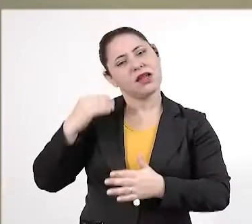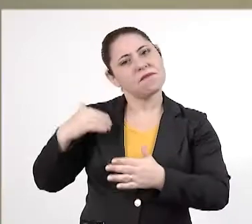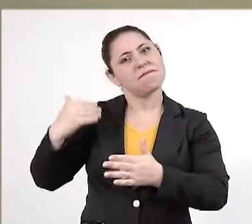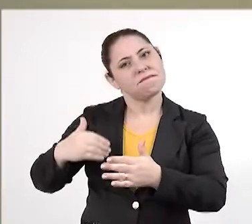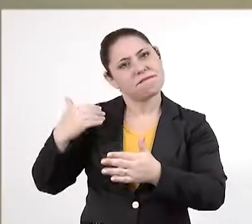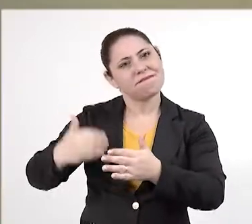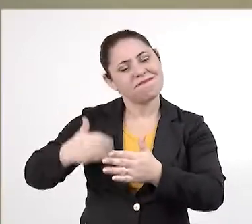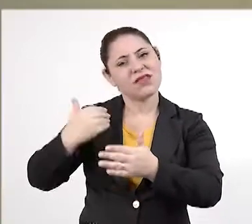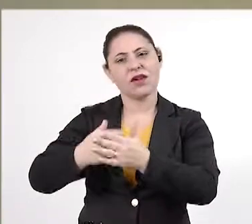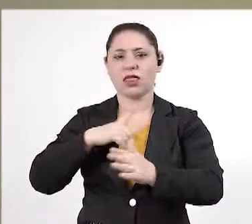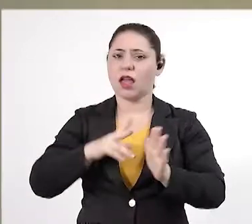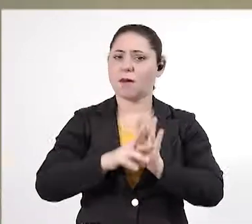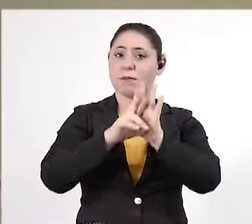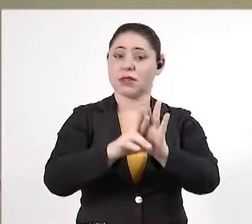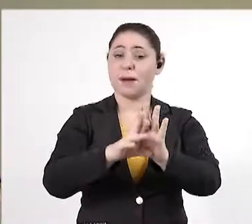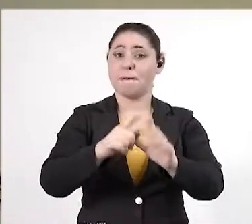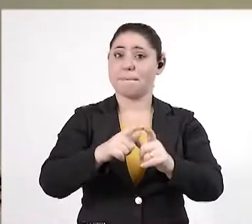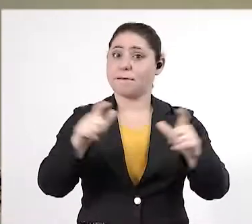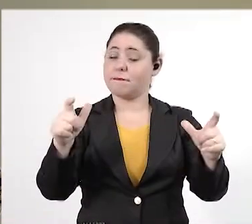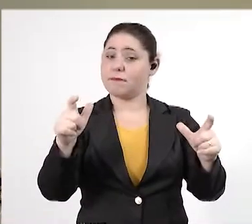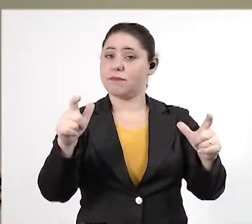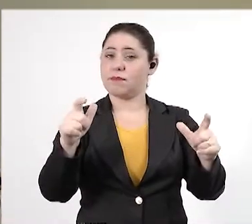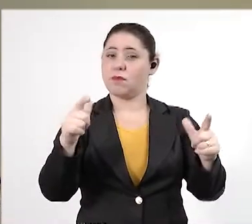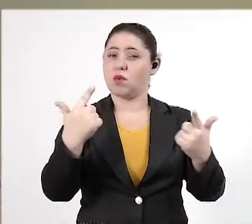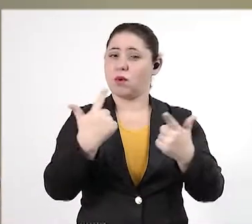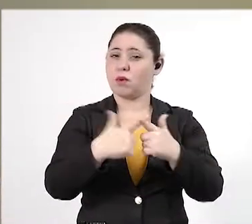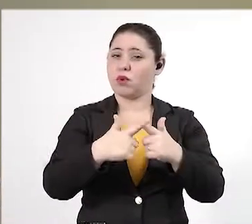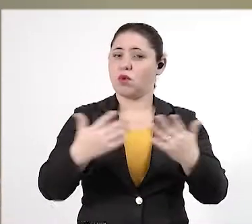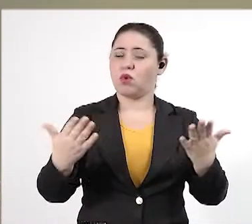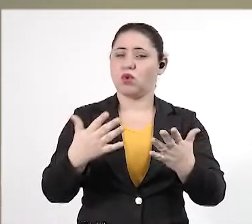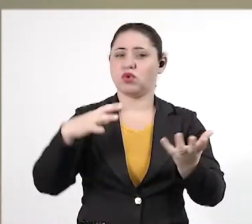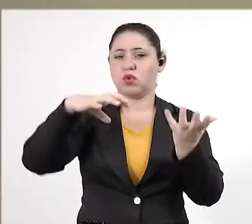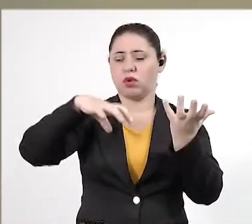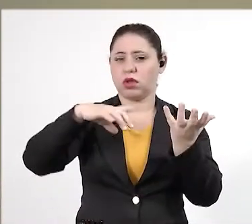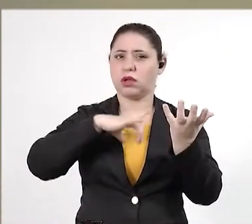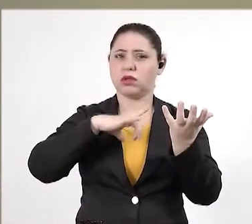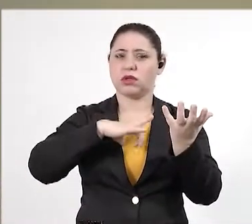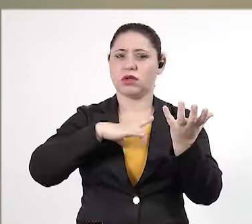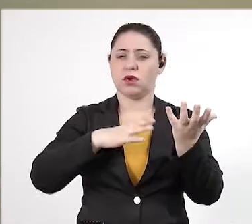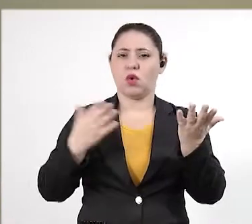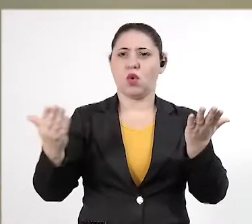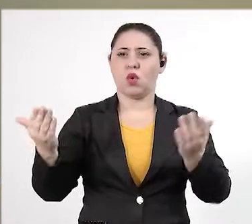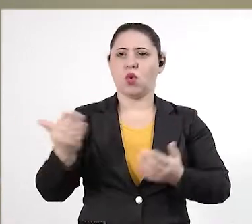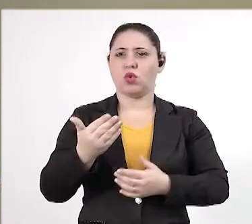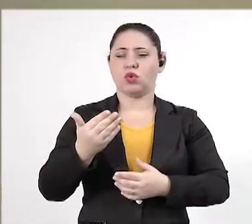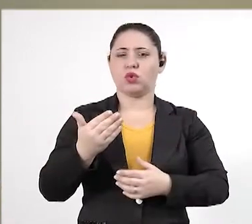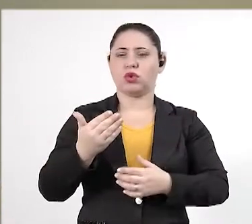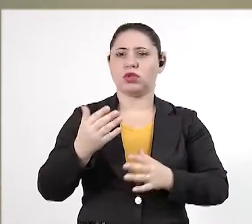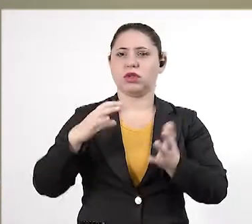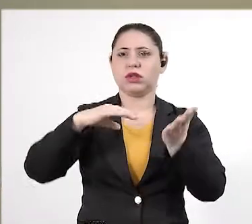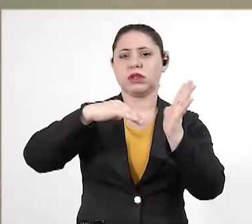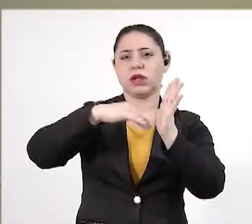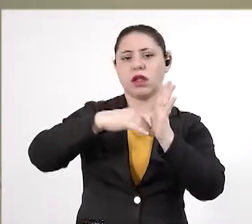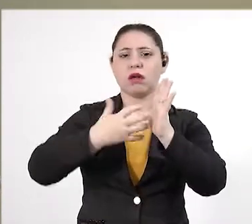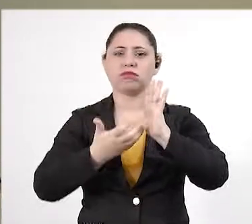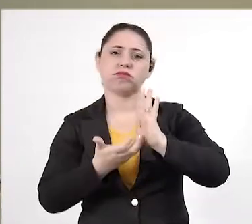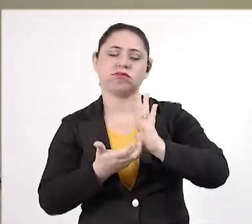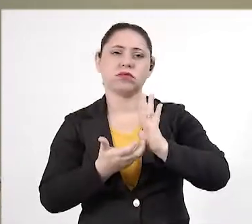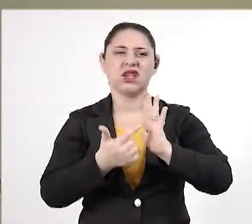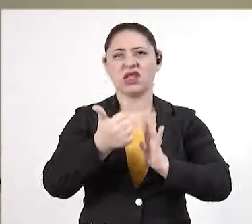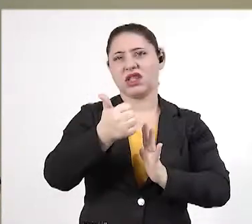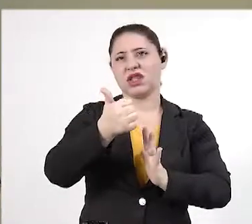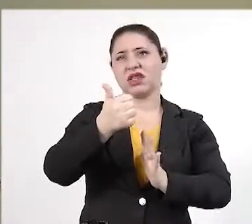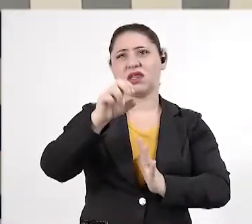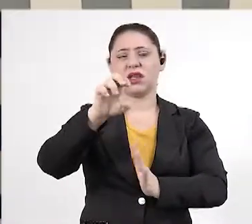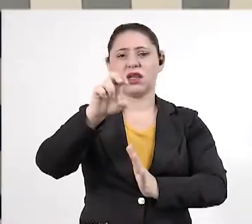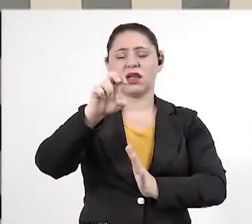vamos conseguir uma representatividade maior, porque afinal de contas hoje nós temos no Congresso Nacional, Senado e Câmara, nós temos uma média